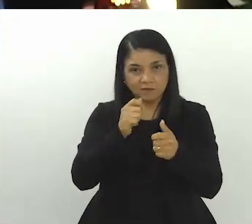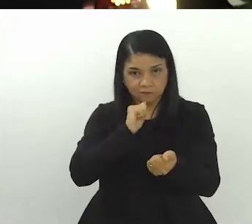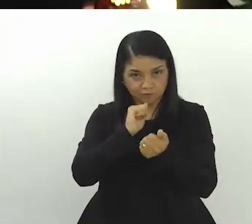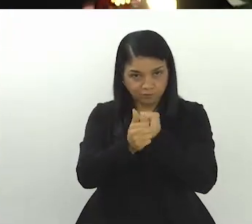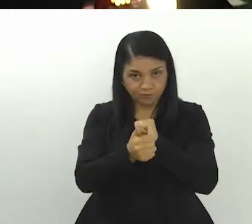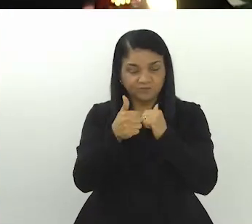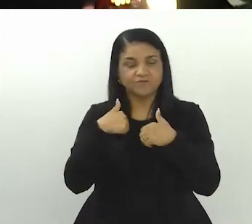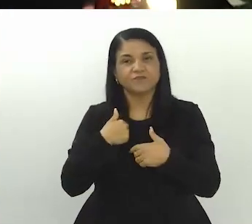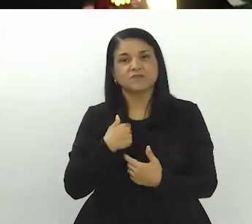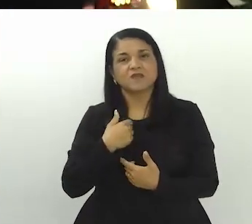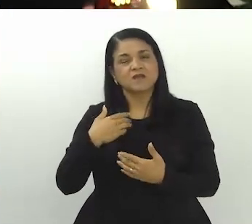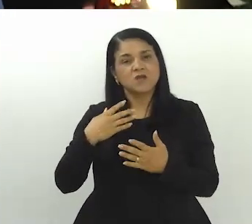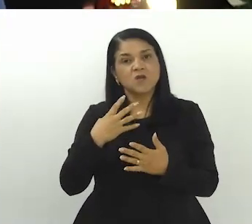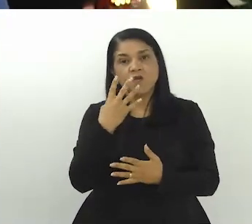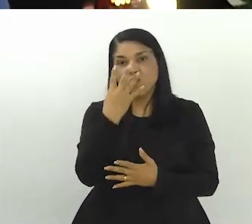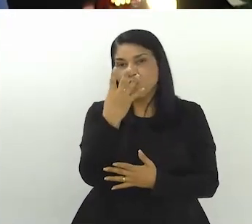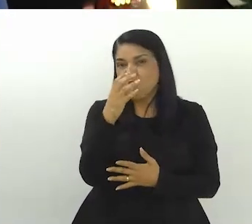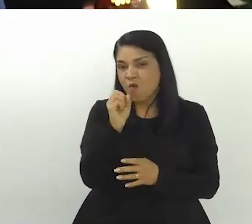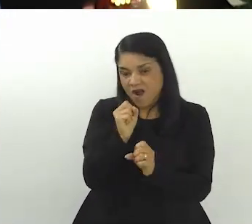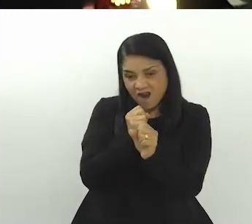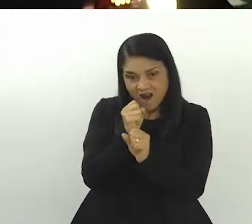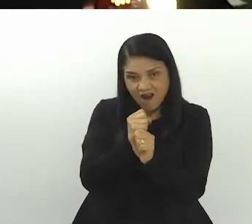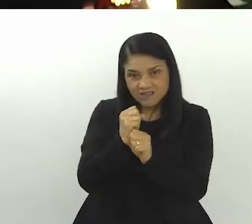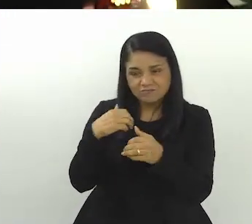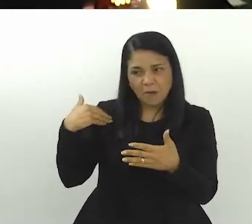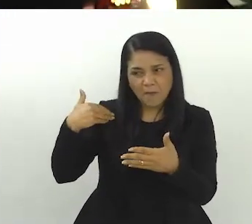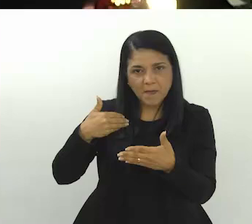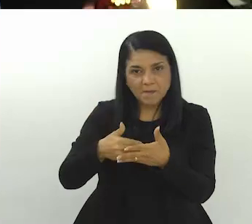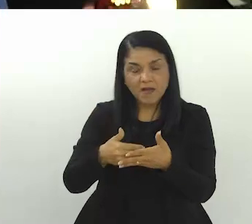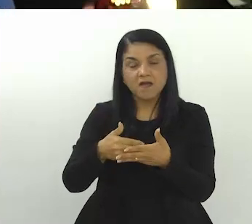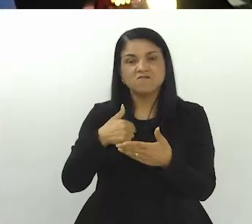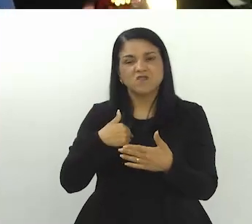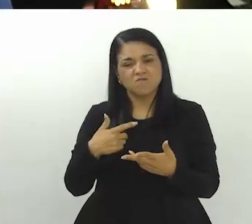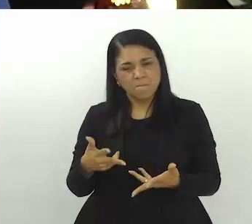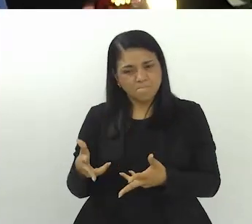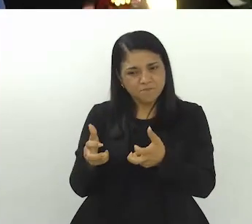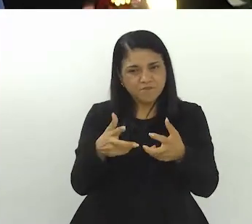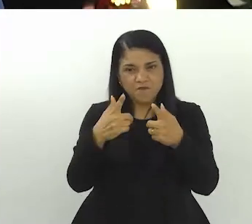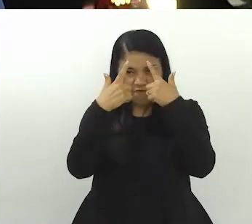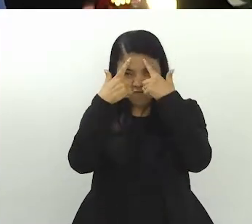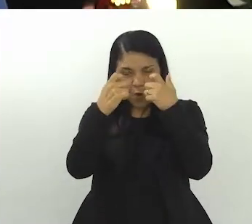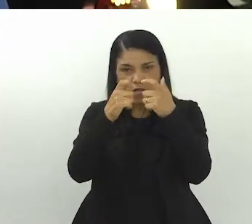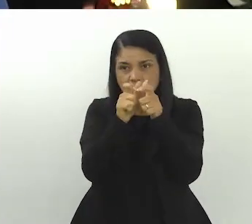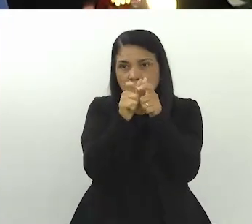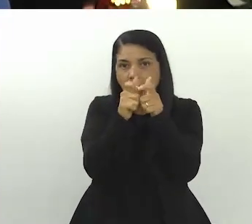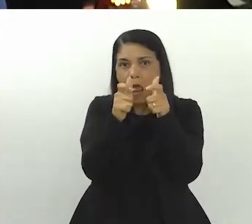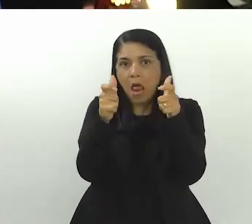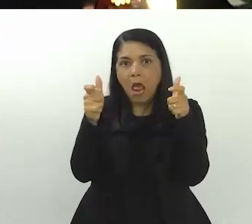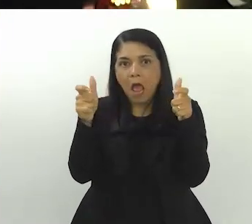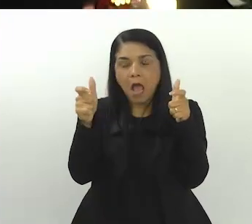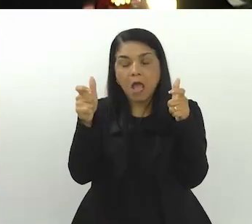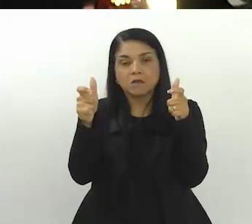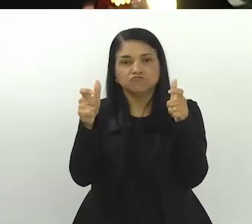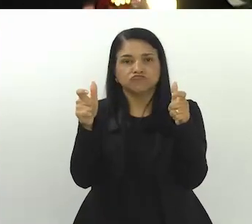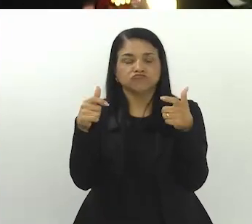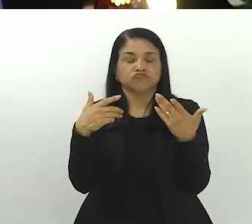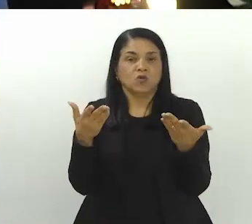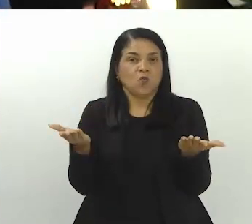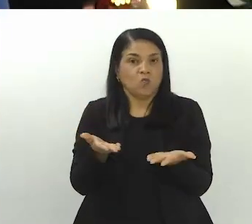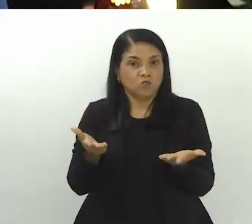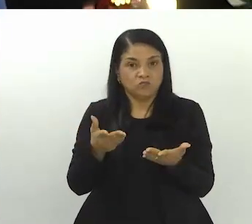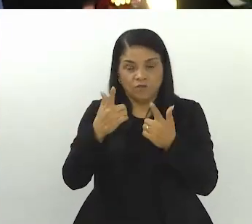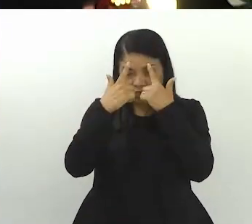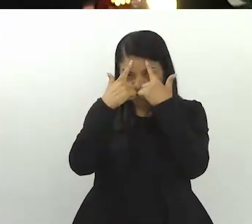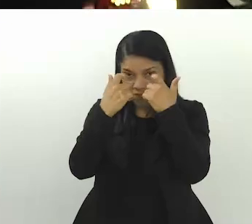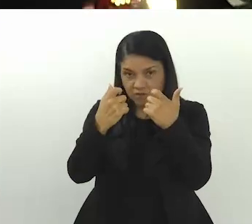dessas 4 décadas, eu só tenho visto a violência aumentar. Eu não vejo a violência diminuir. Só que hoje a violência,